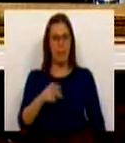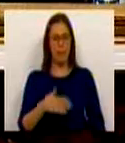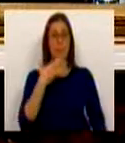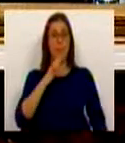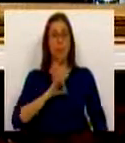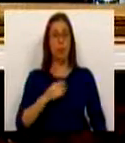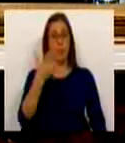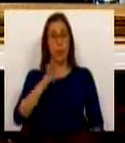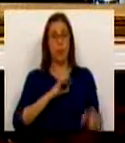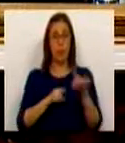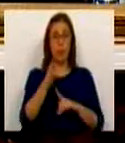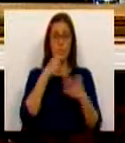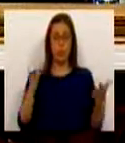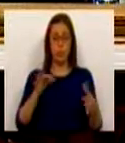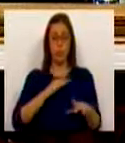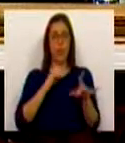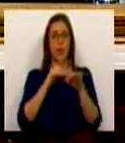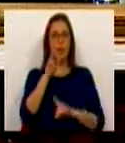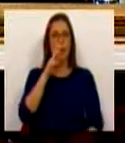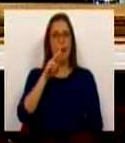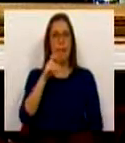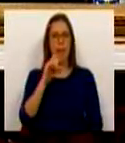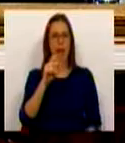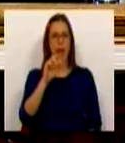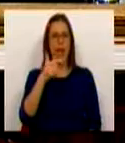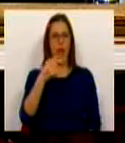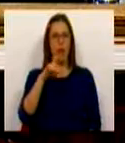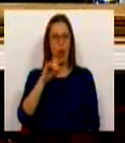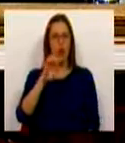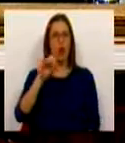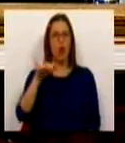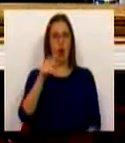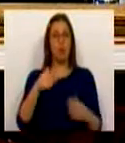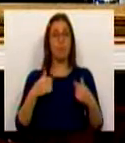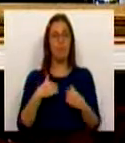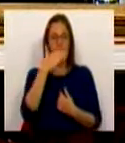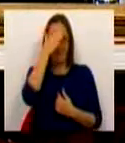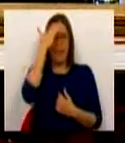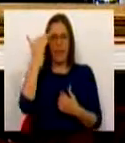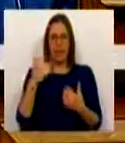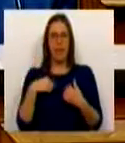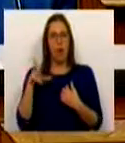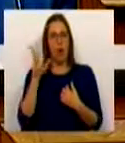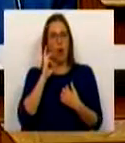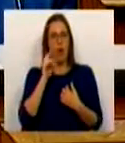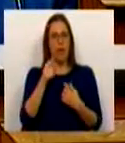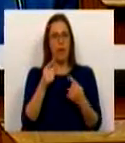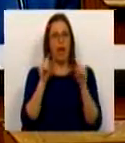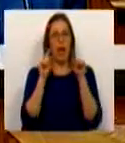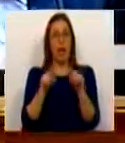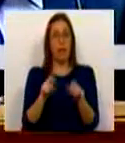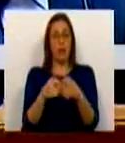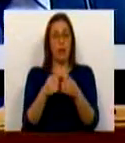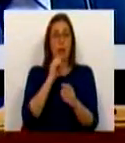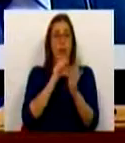Obrigado, Sr. Presidente. Senhoras e Srs. Deputados, Sr. Deputado Marco António Costa, eu tenho alguma dificuldade em ouvi-lo acusar partidos